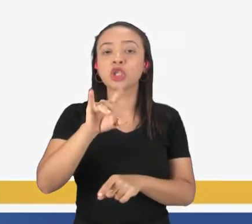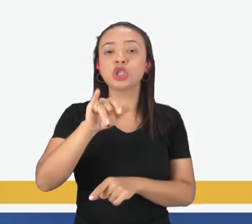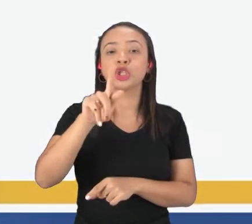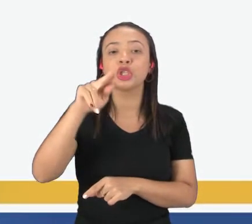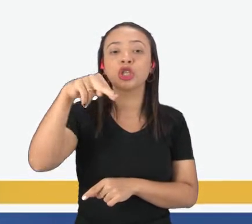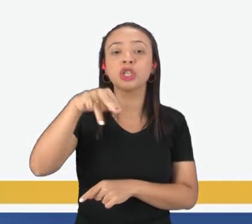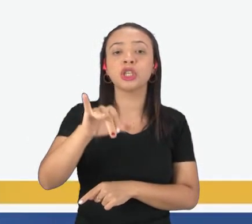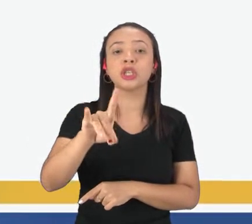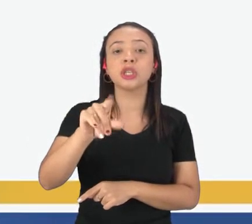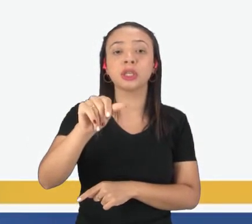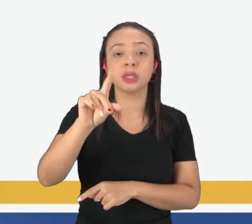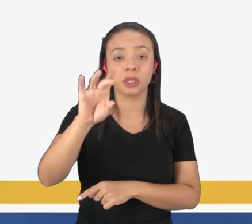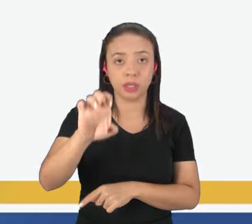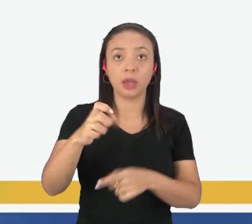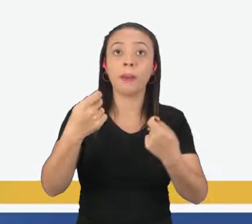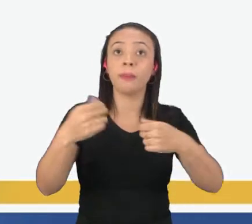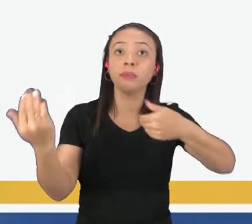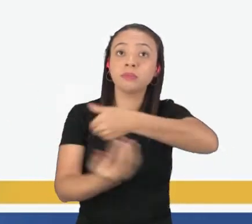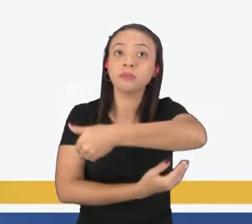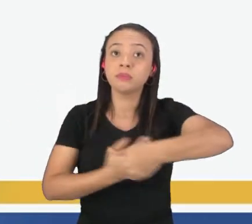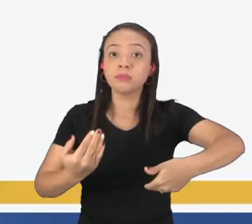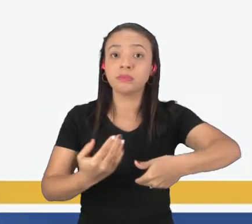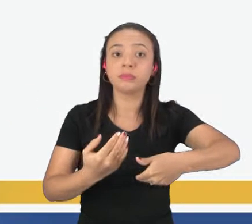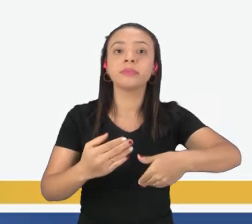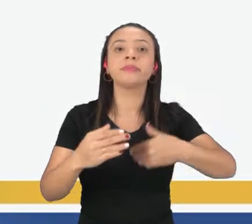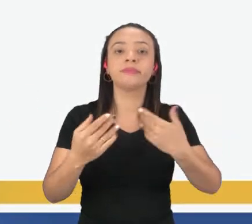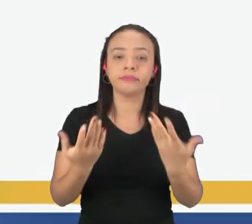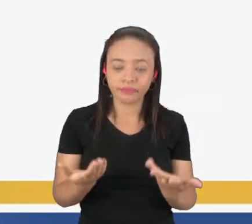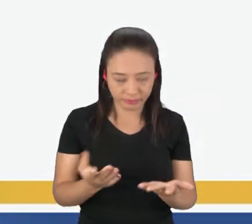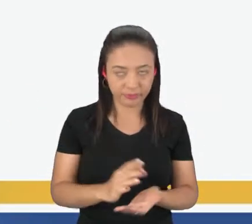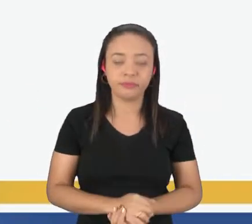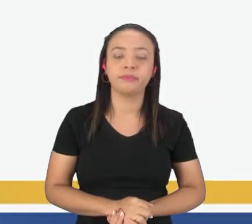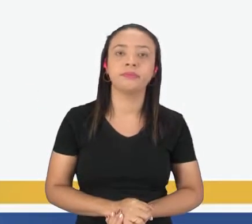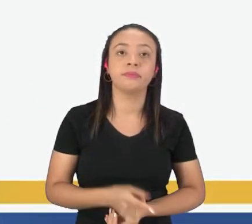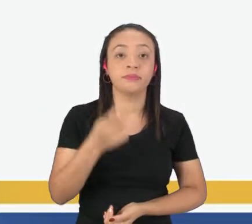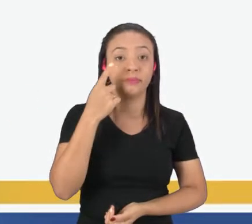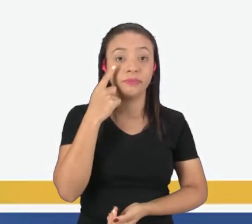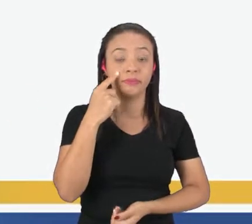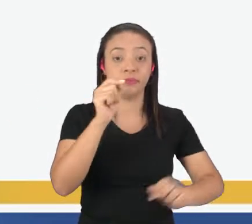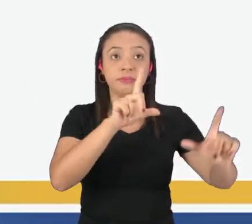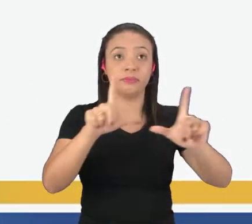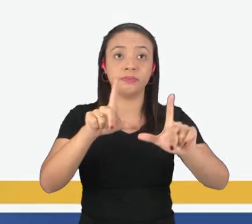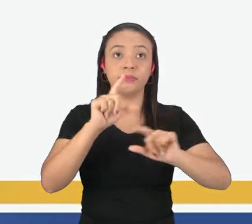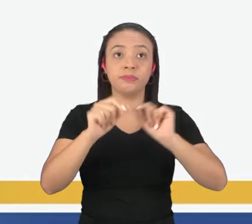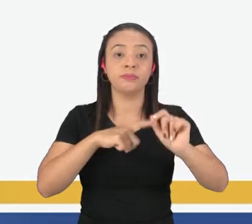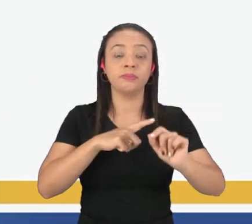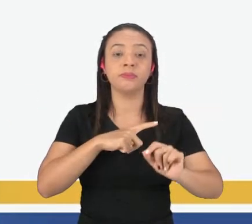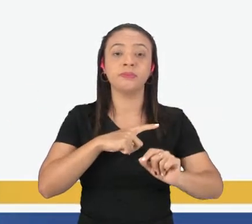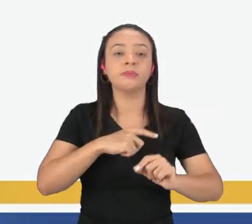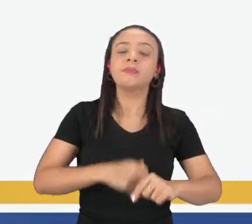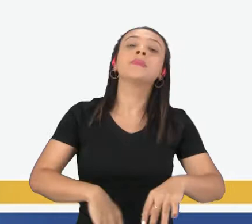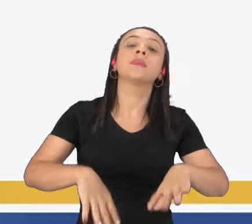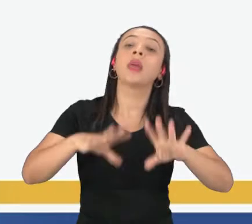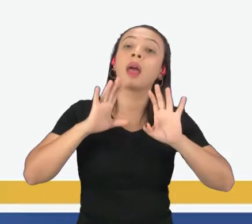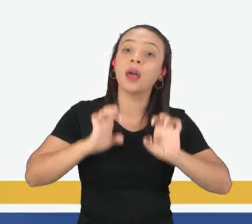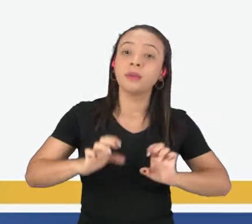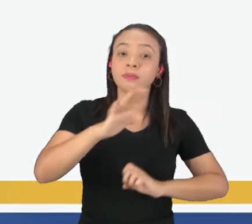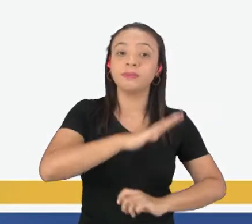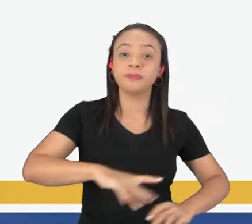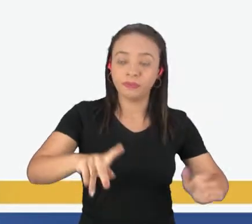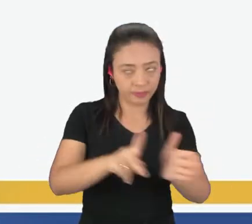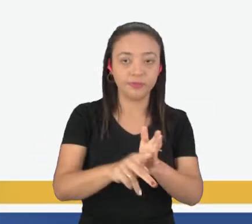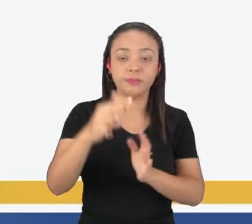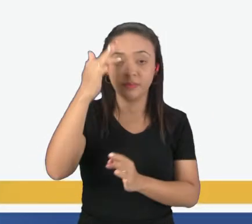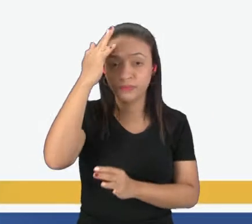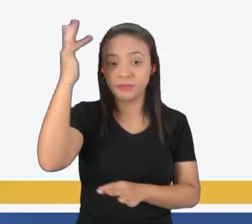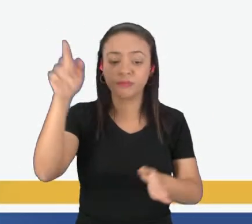dignidade humana? Nós vamos fazer uma relação, é necessário a gente pisar em chão firme, né? Ali no seu slide, ética é uma área da filosofia